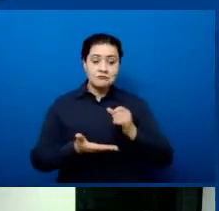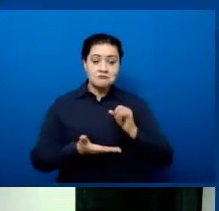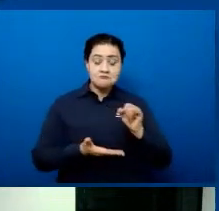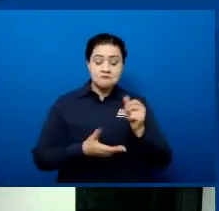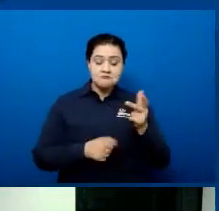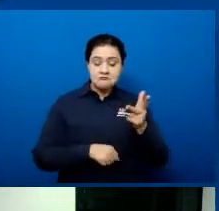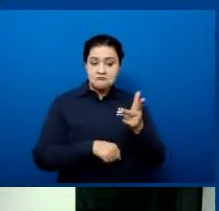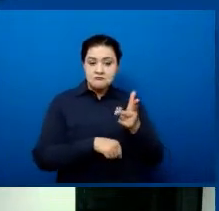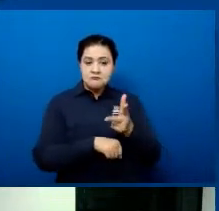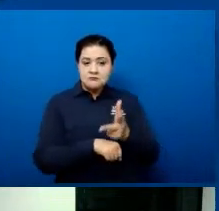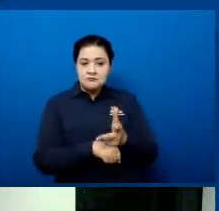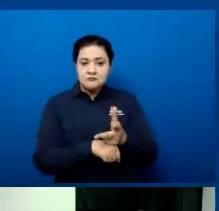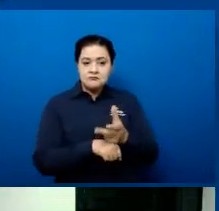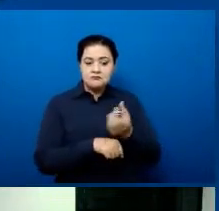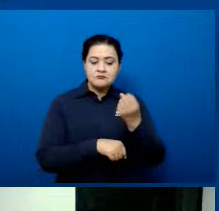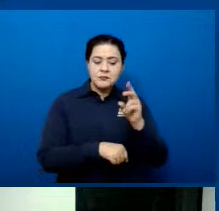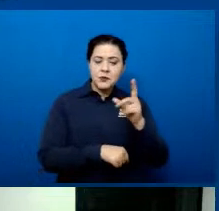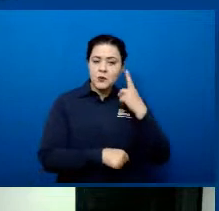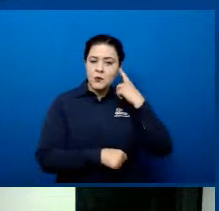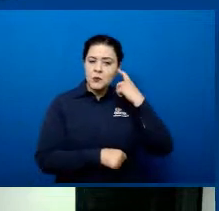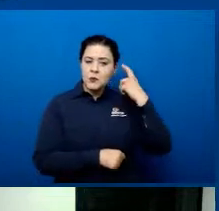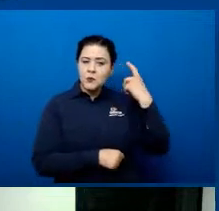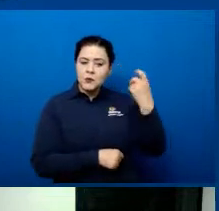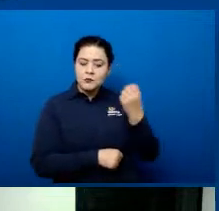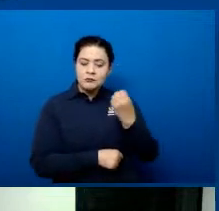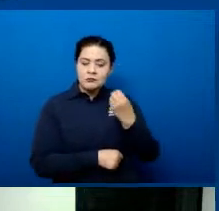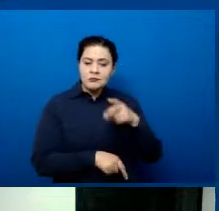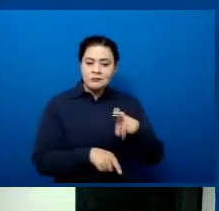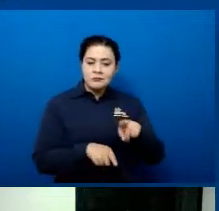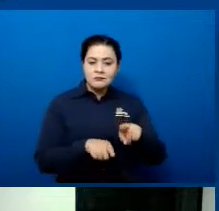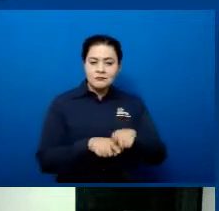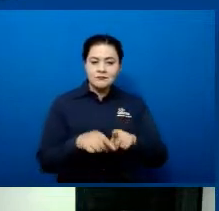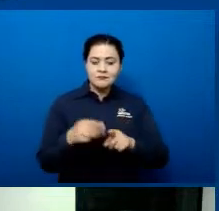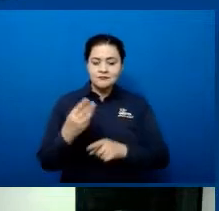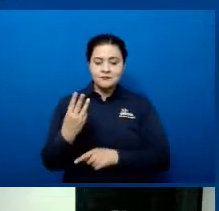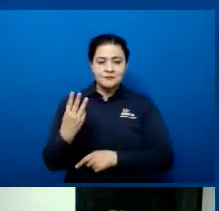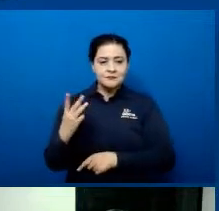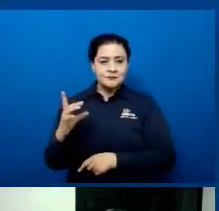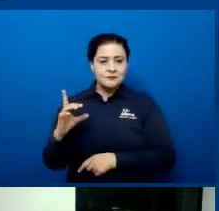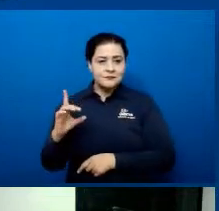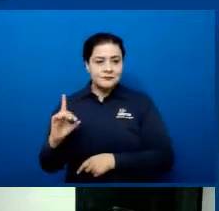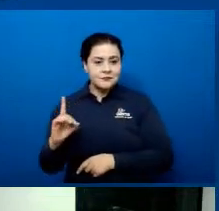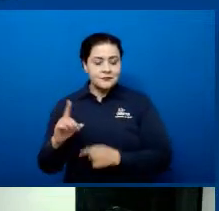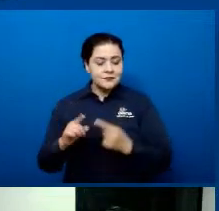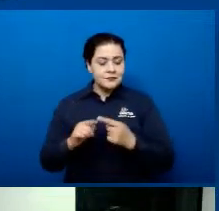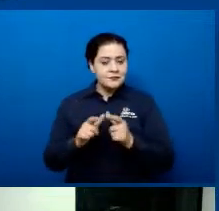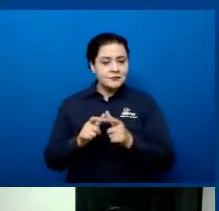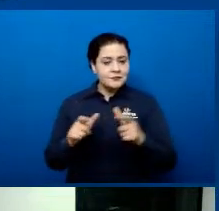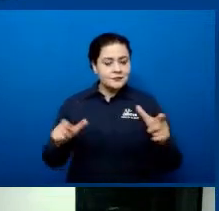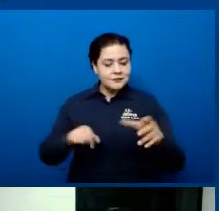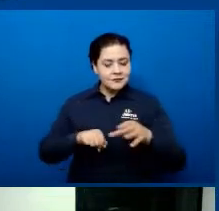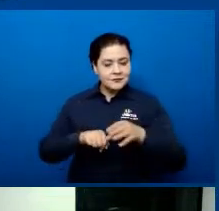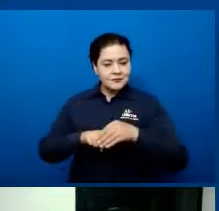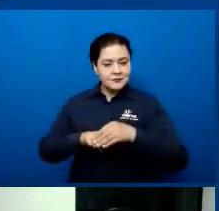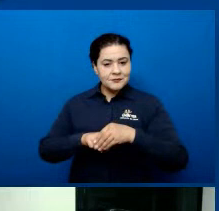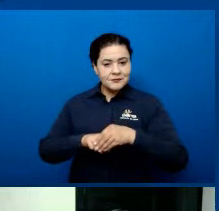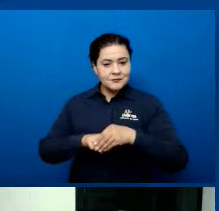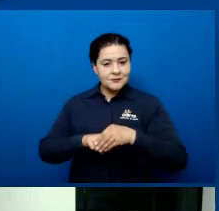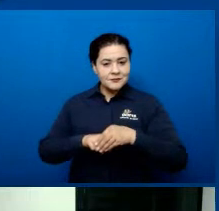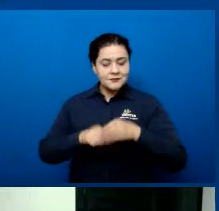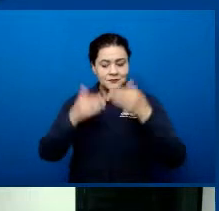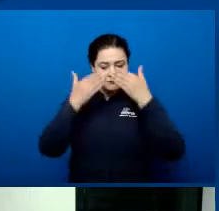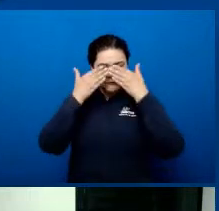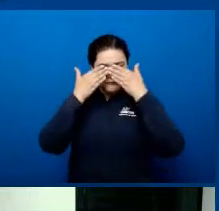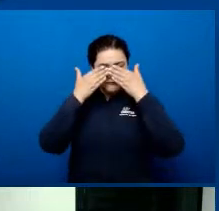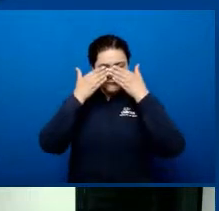vídeo, seja ela de som, seja ela um objeto 3D, tá, para ampliar o conhecimento desse aluno. Tá?